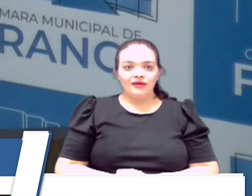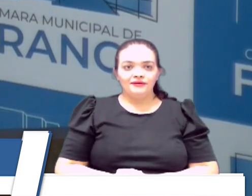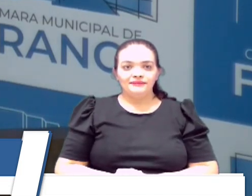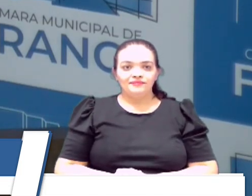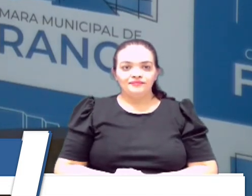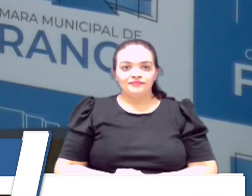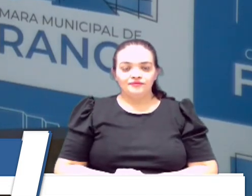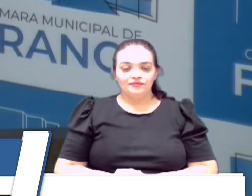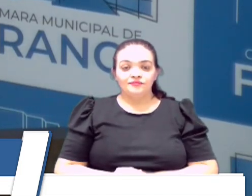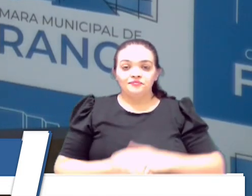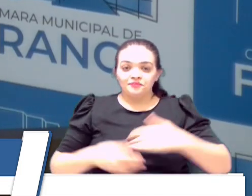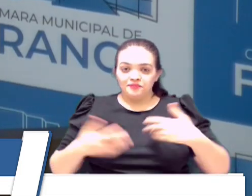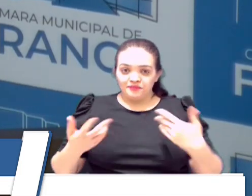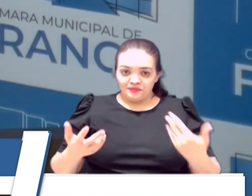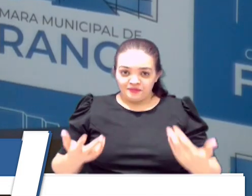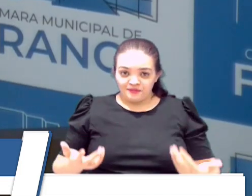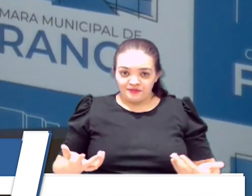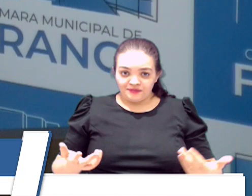Então,